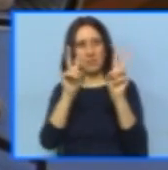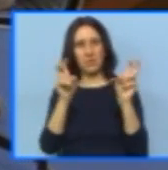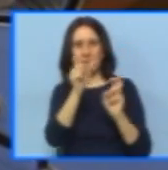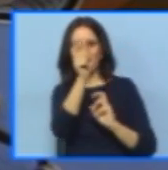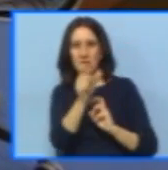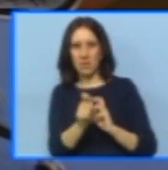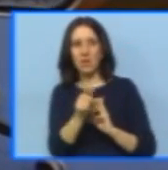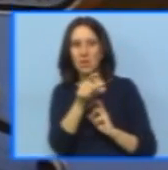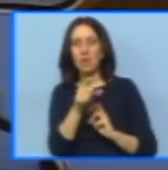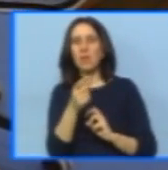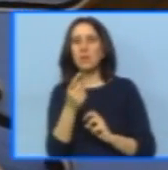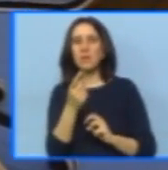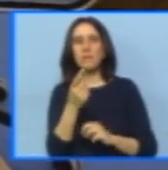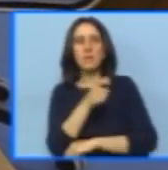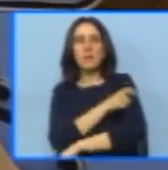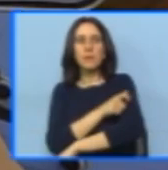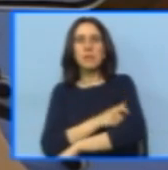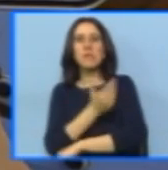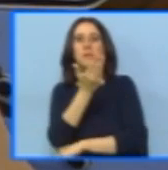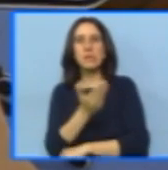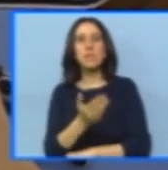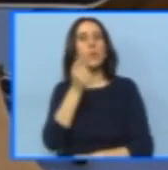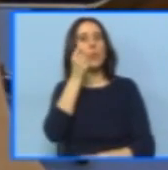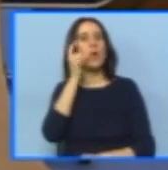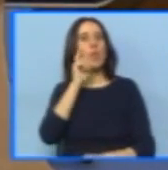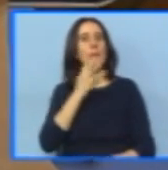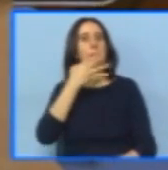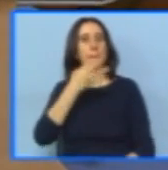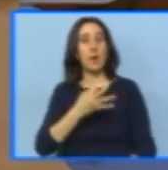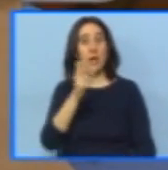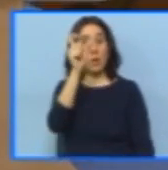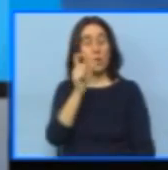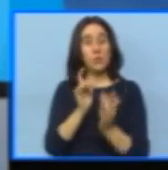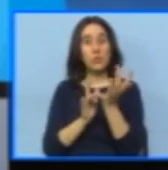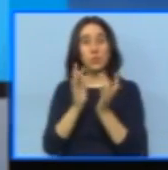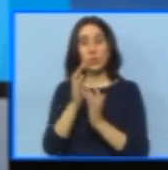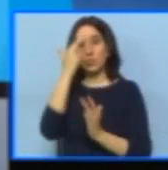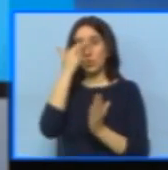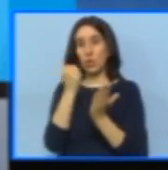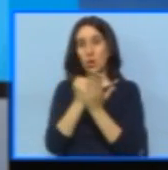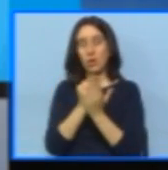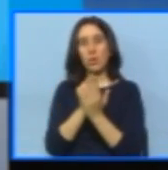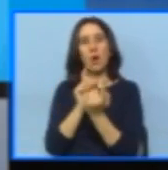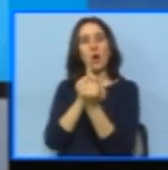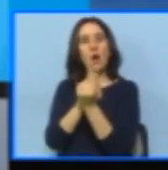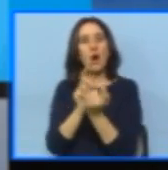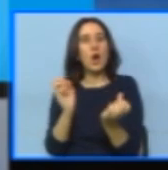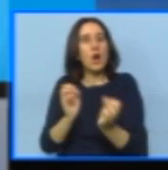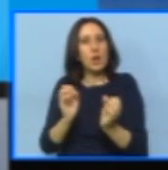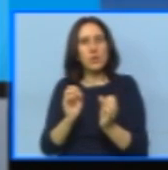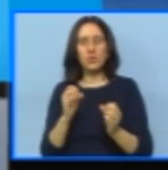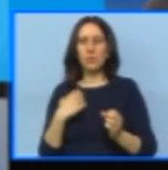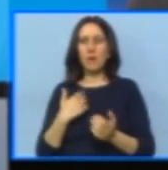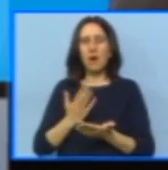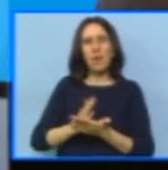representa todos os homens e mulheres que não tiveram contacto com o Jesus histórico, mas se interrogam, desejam ver,